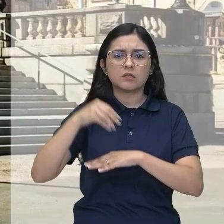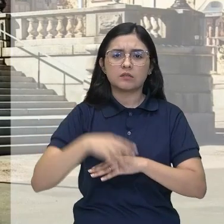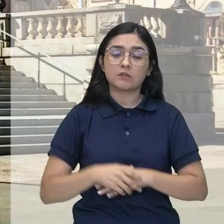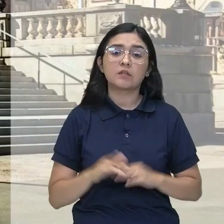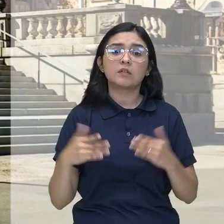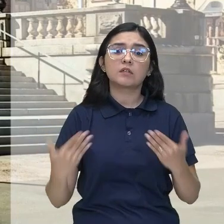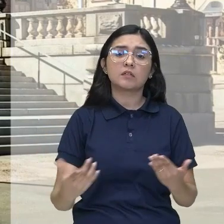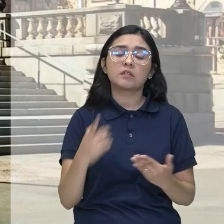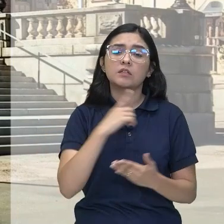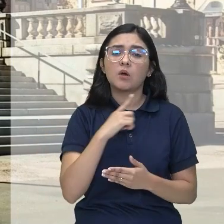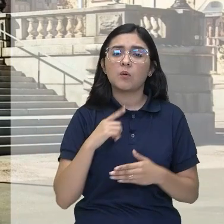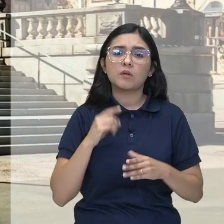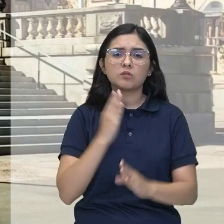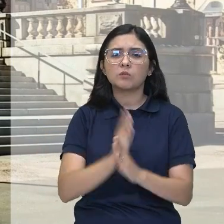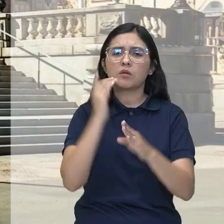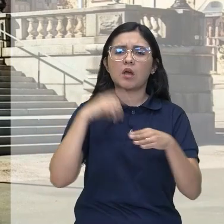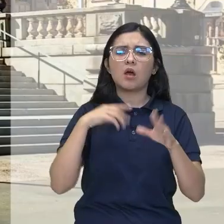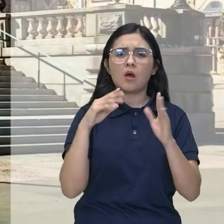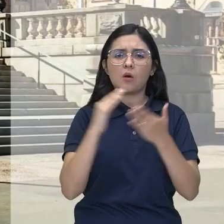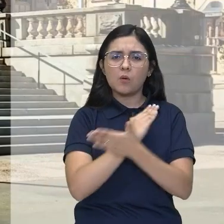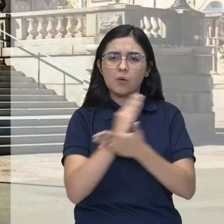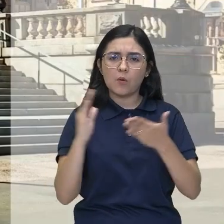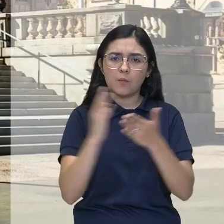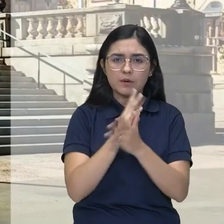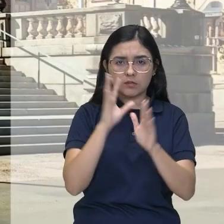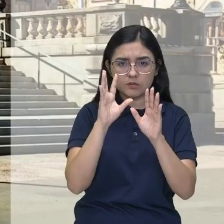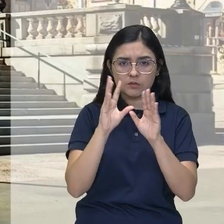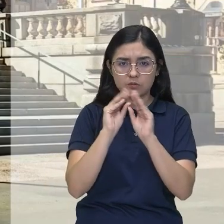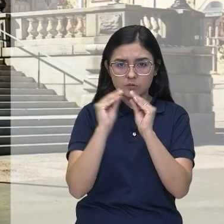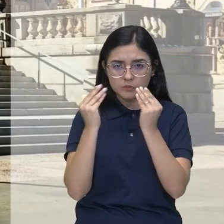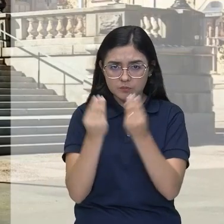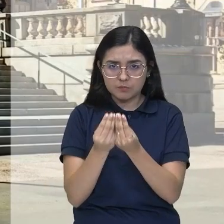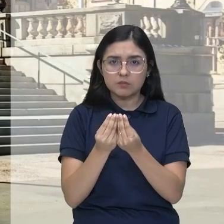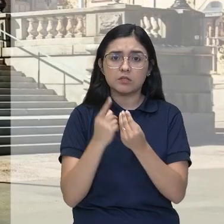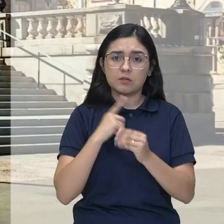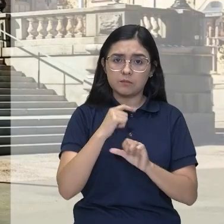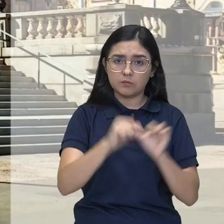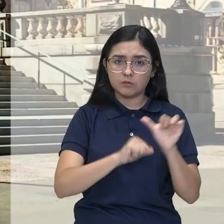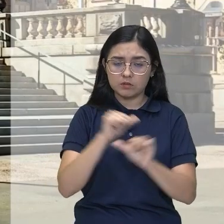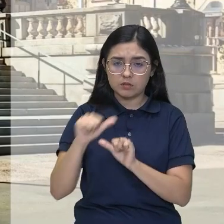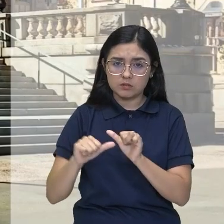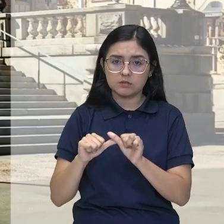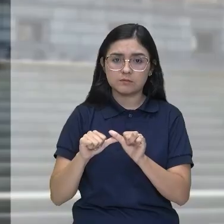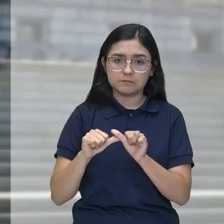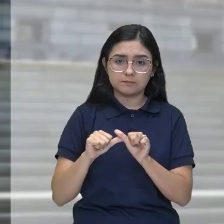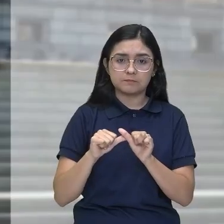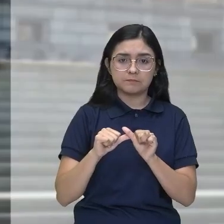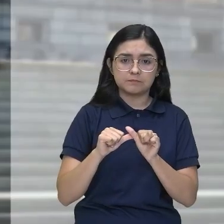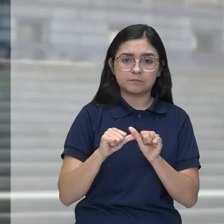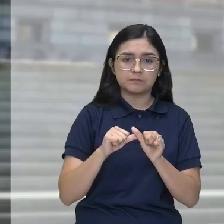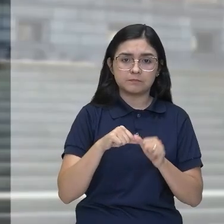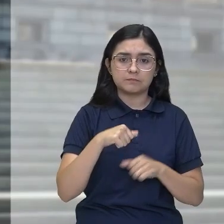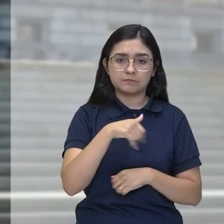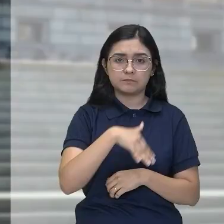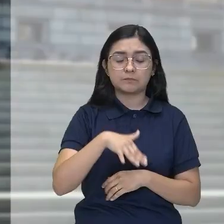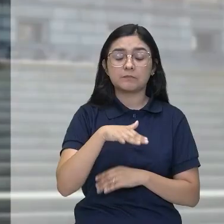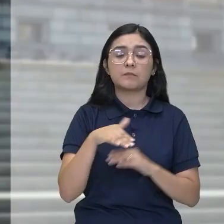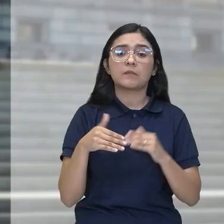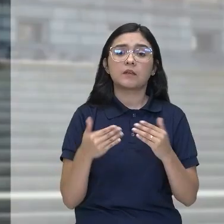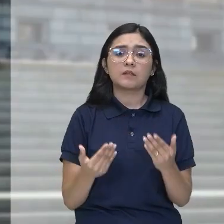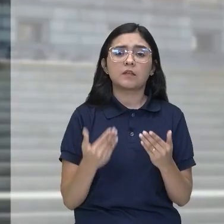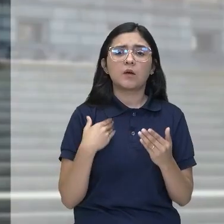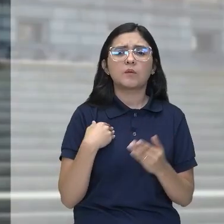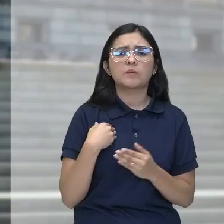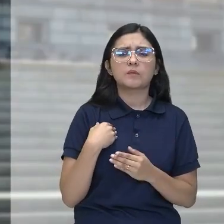algumas substâncias sofrem ionização no meio aquoso e outras não. Então ele fez o seguinte, ele